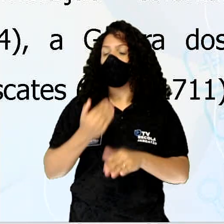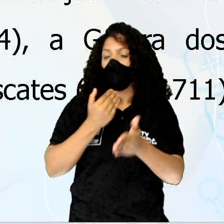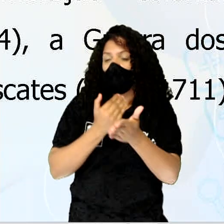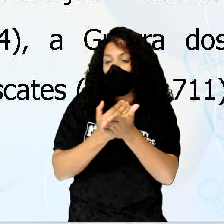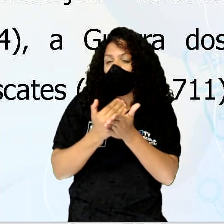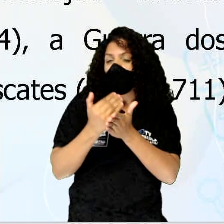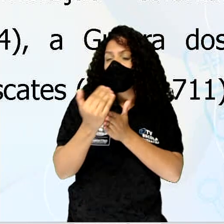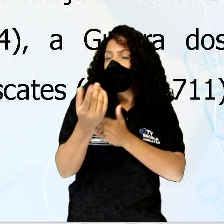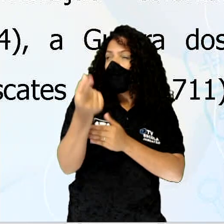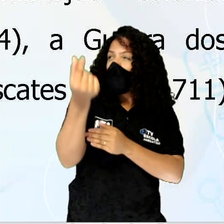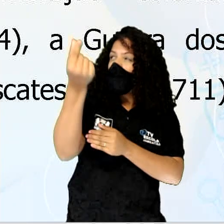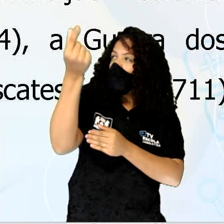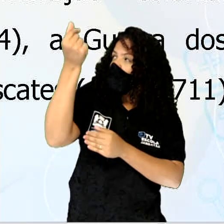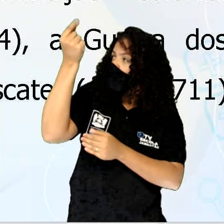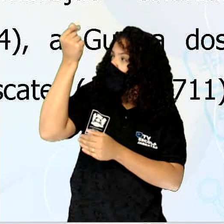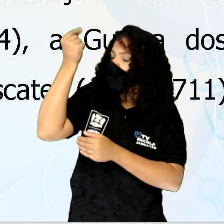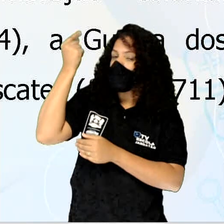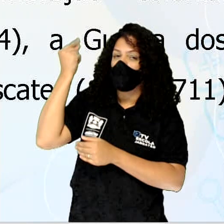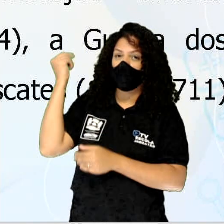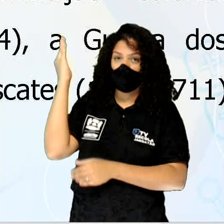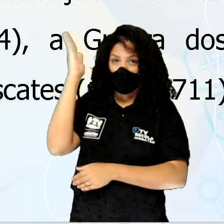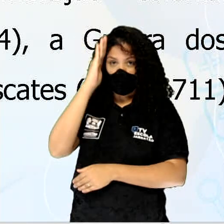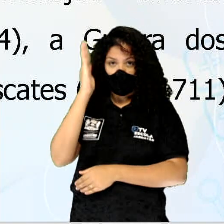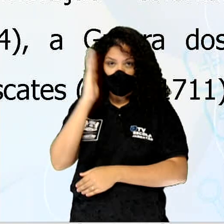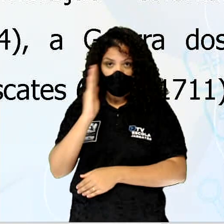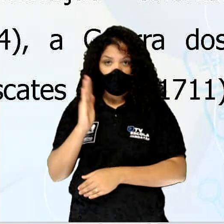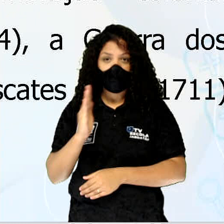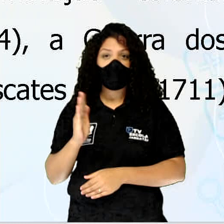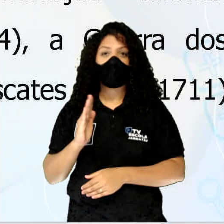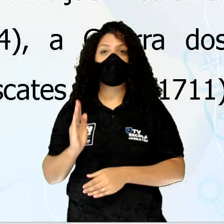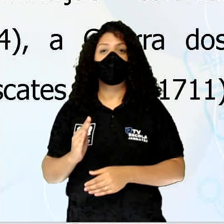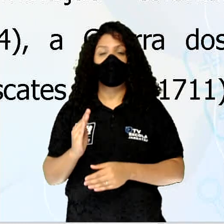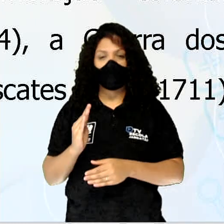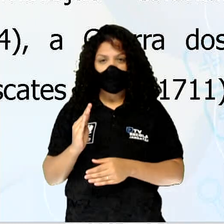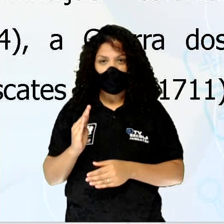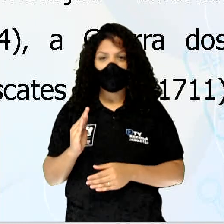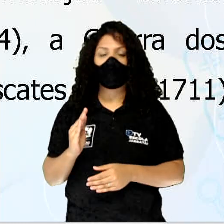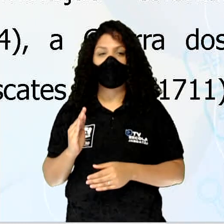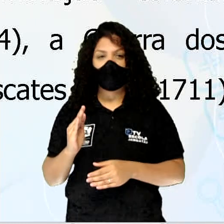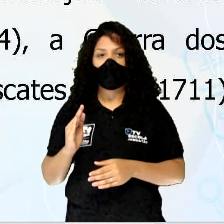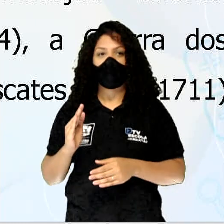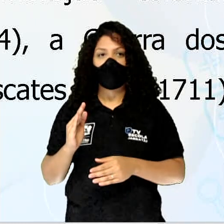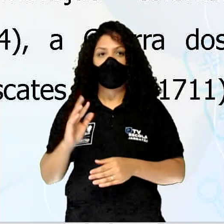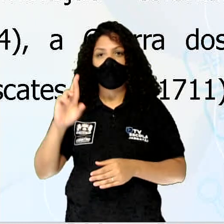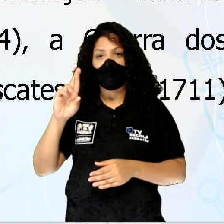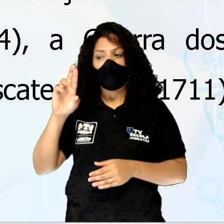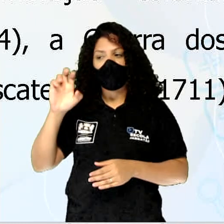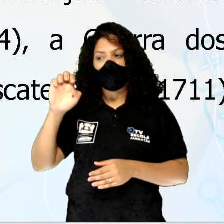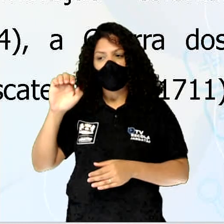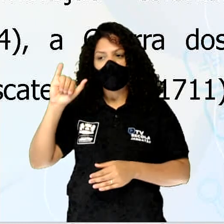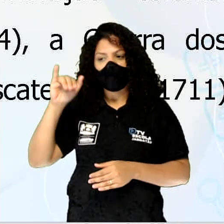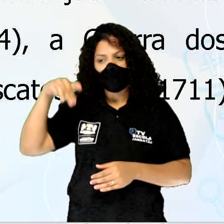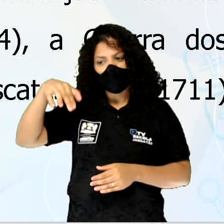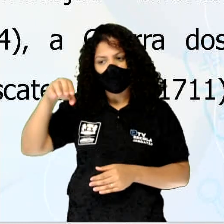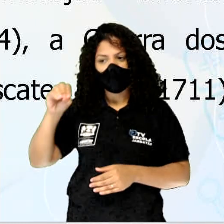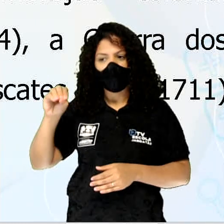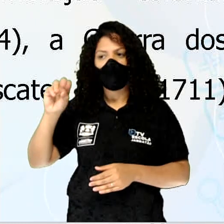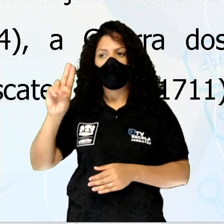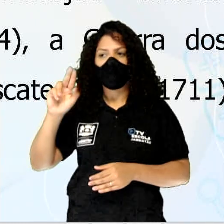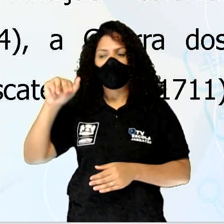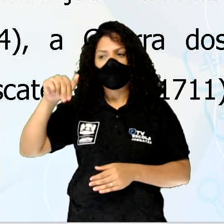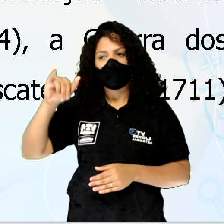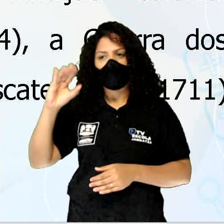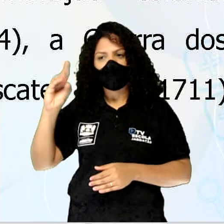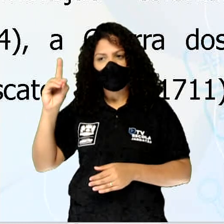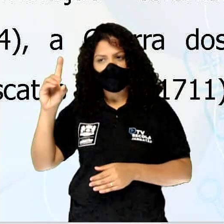atrás, quando o Brasil passou a ser Reino Unido de Portugal. Então, o Brasil passou a ter uma certa independência, é daí